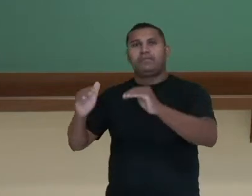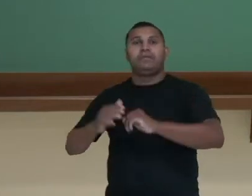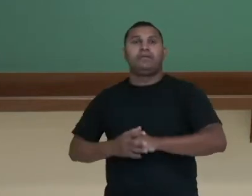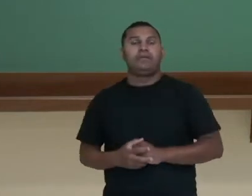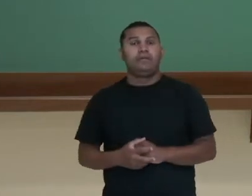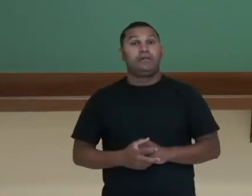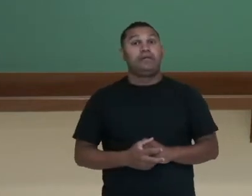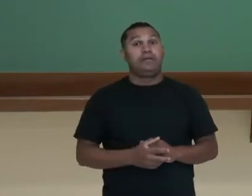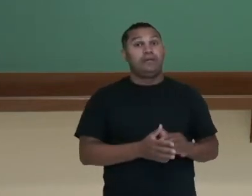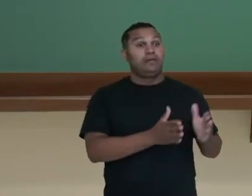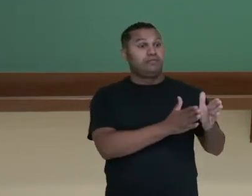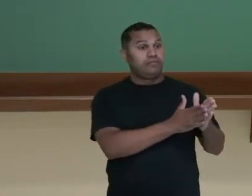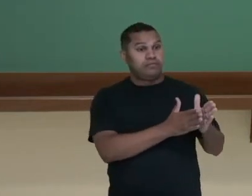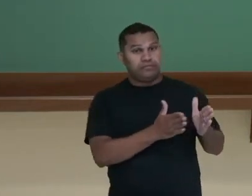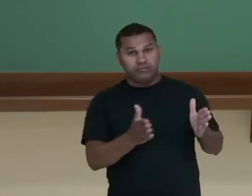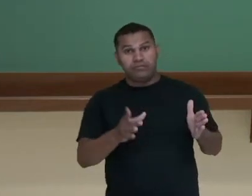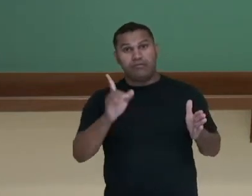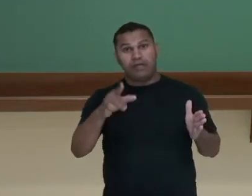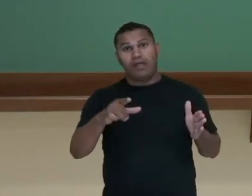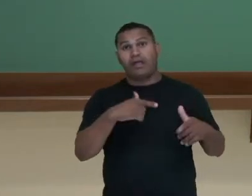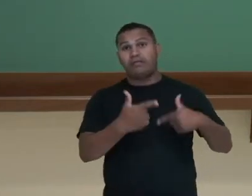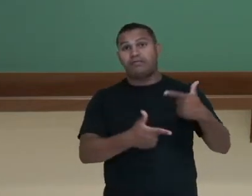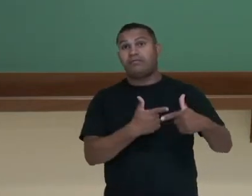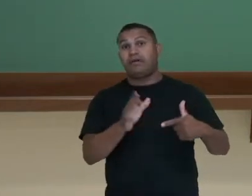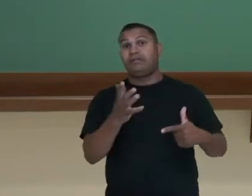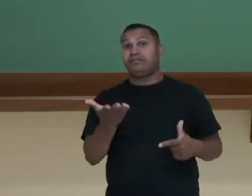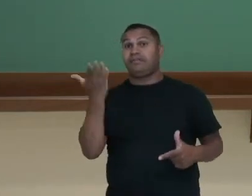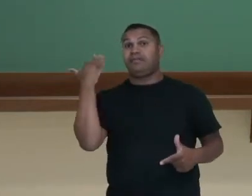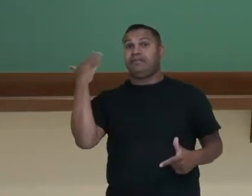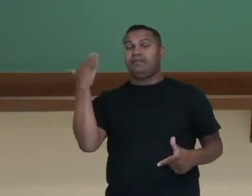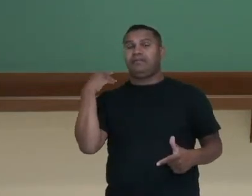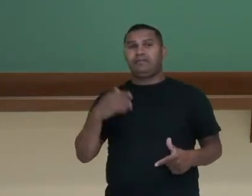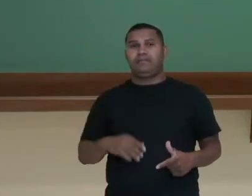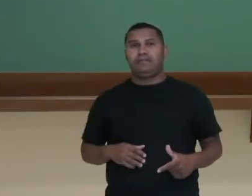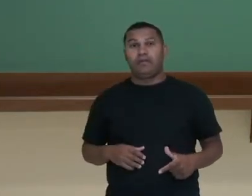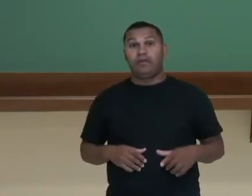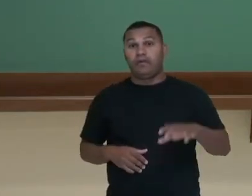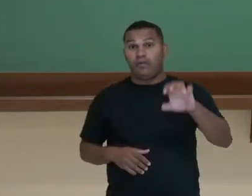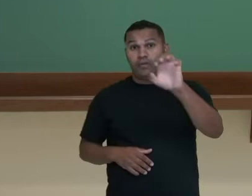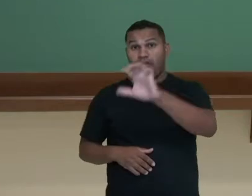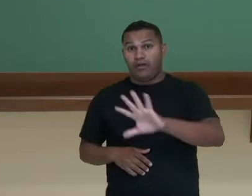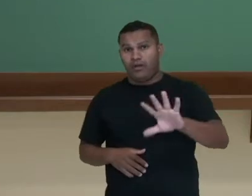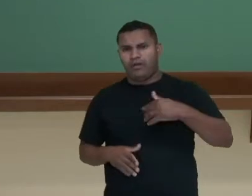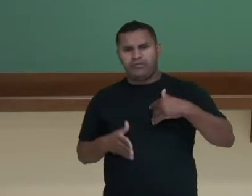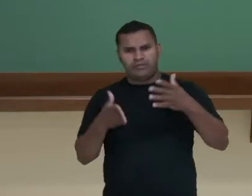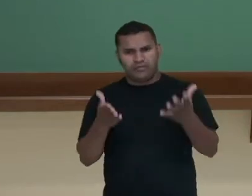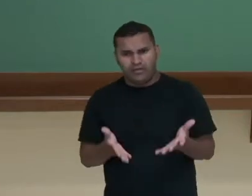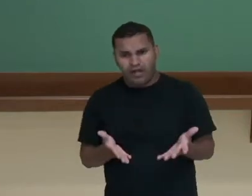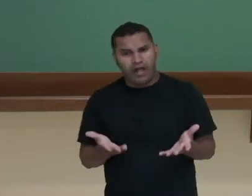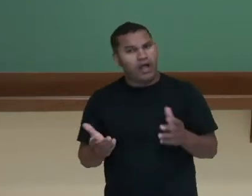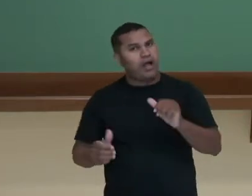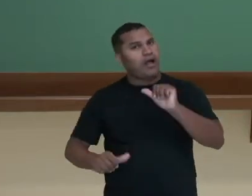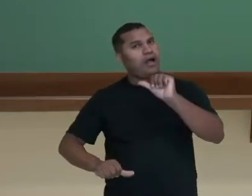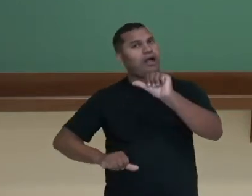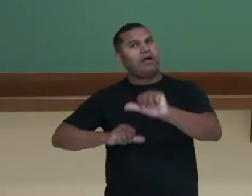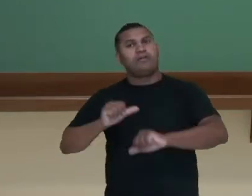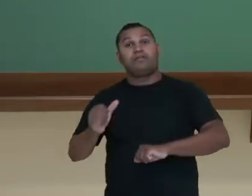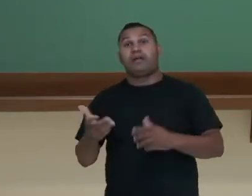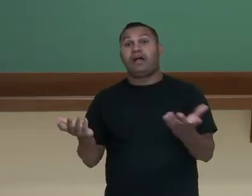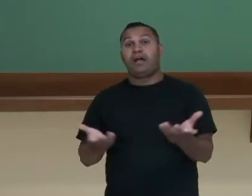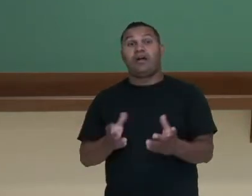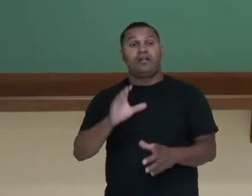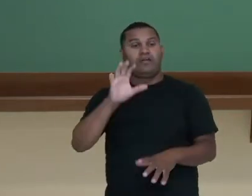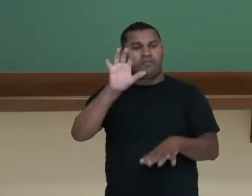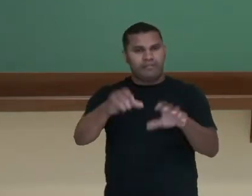e rentável para as economias europeias, claro, sem respeitar qualquer dignidade da pessoa humana dessa